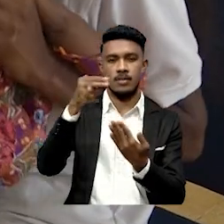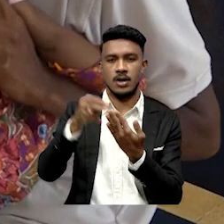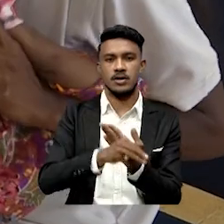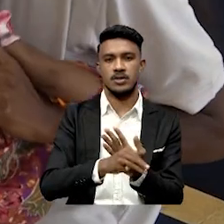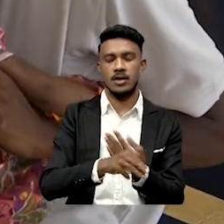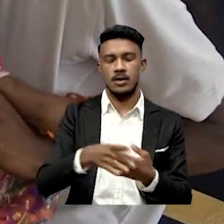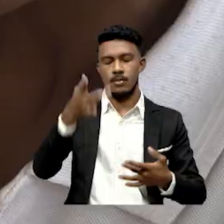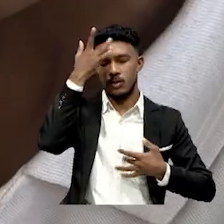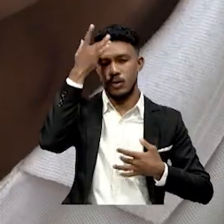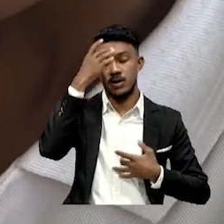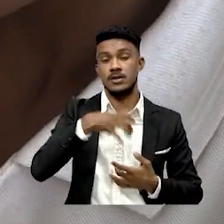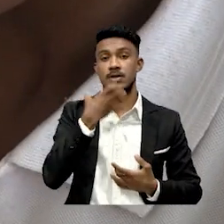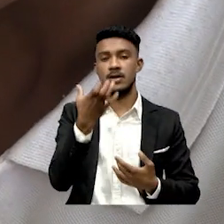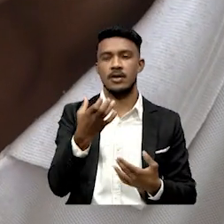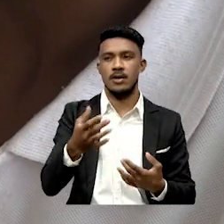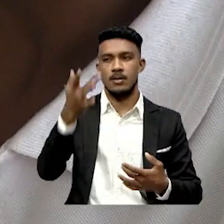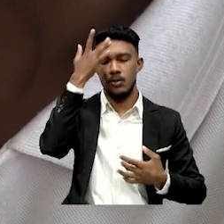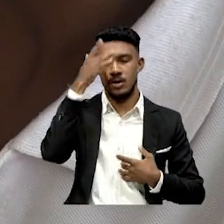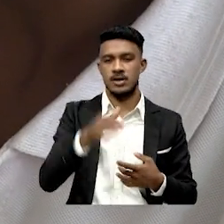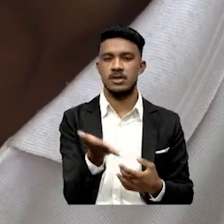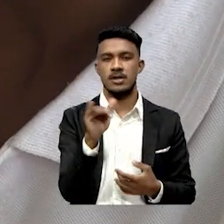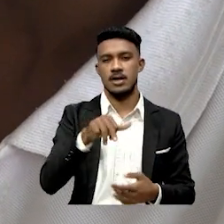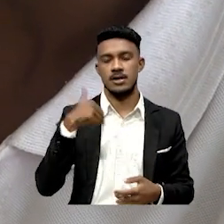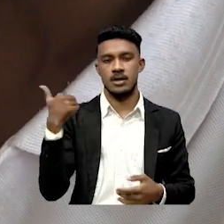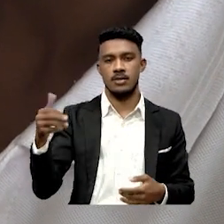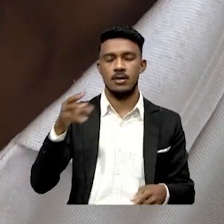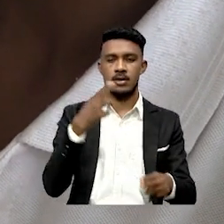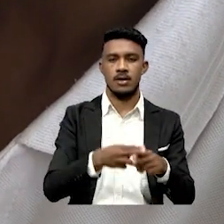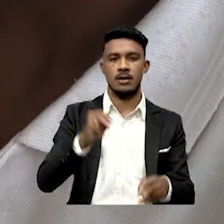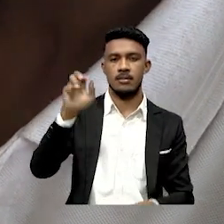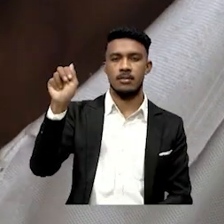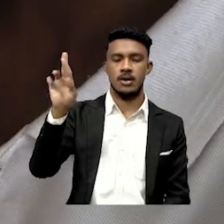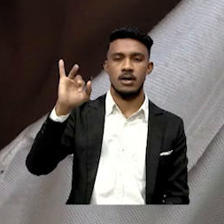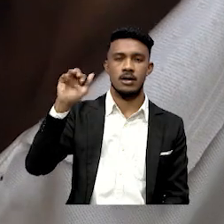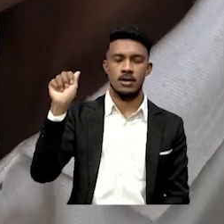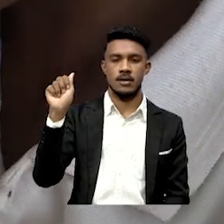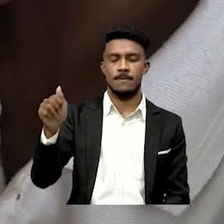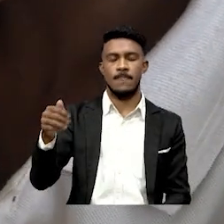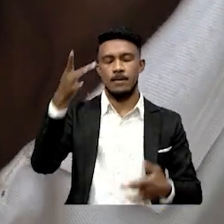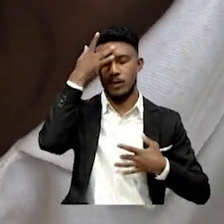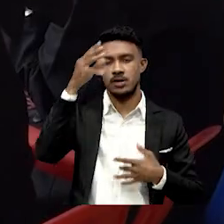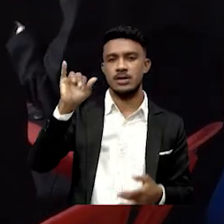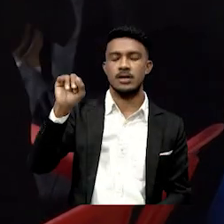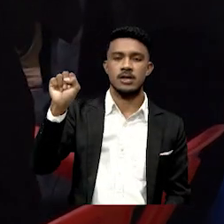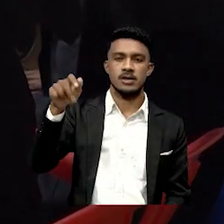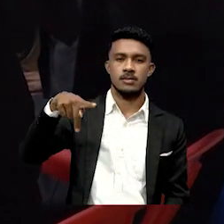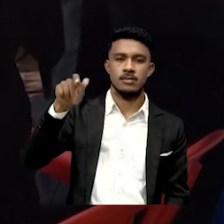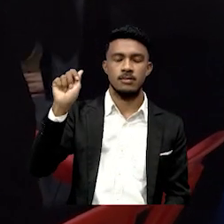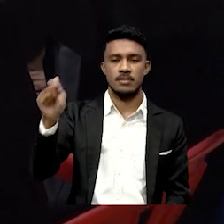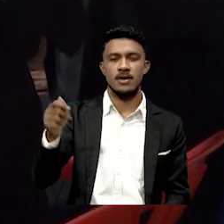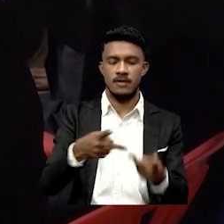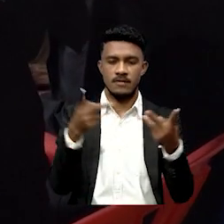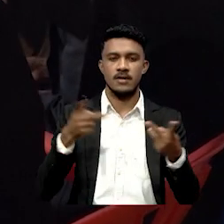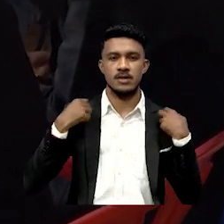as compara com moras siracelo. Maria Hatete, moras ispa ne behalo tratamento ia Centro Saúde